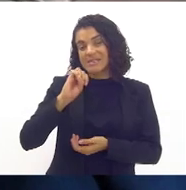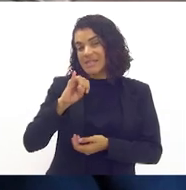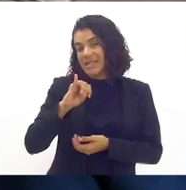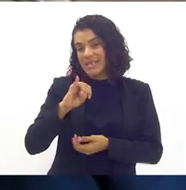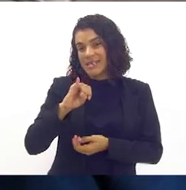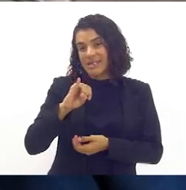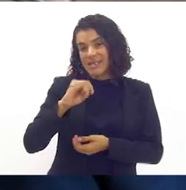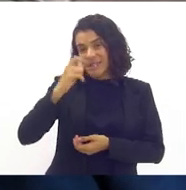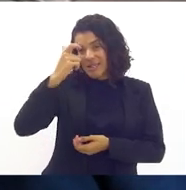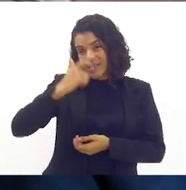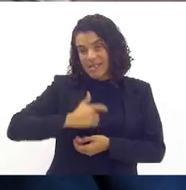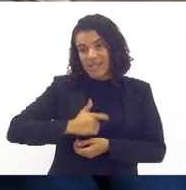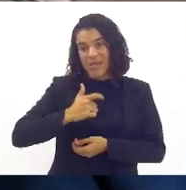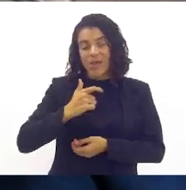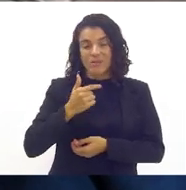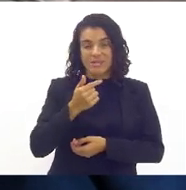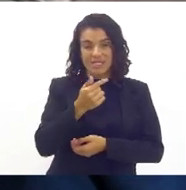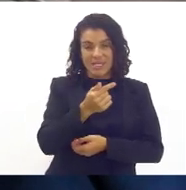esse